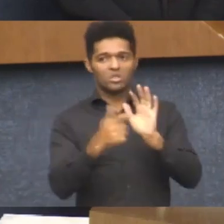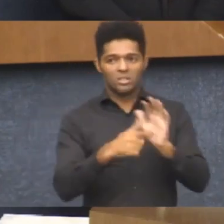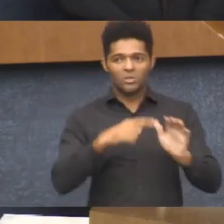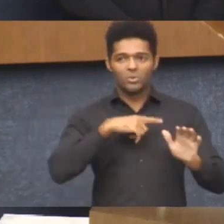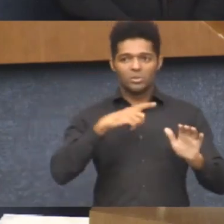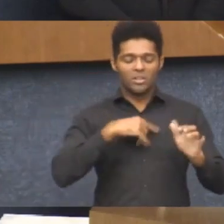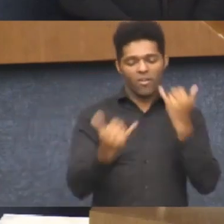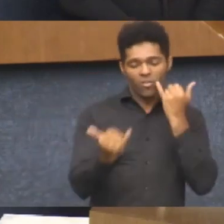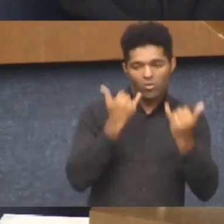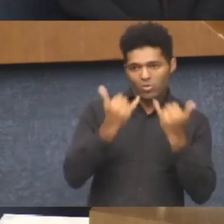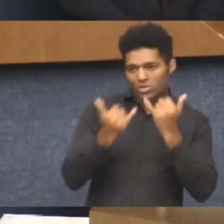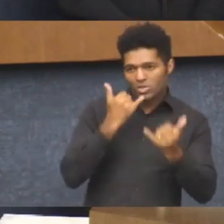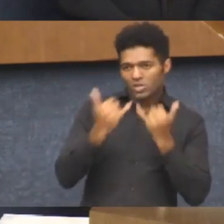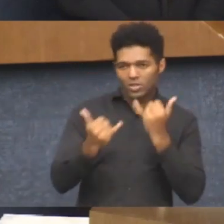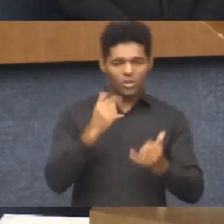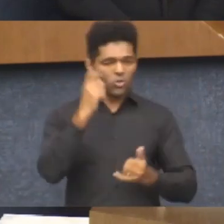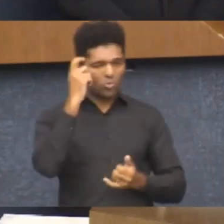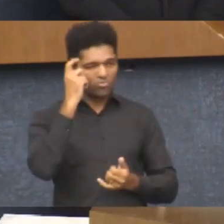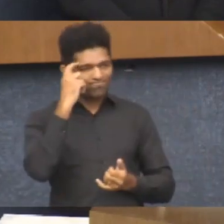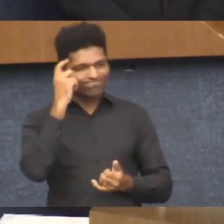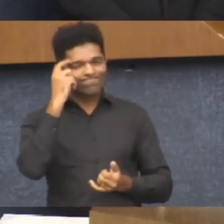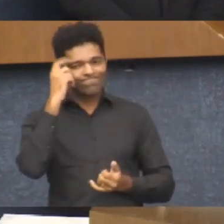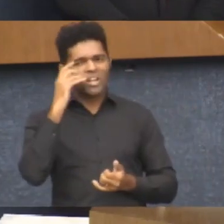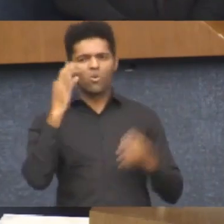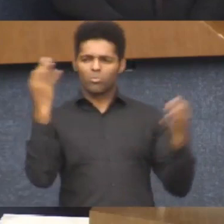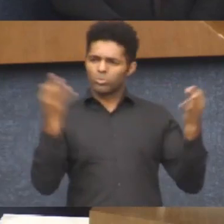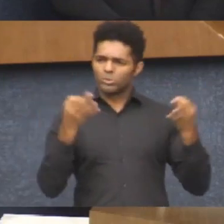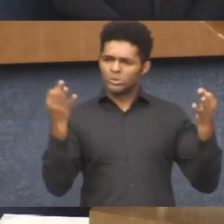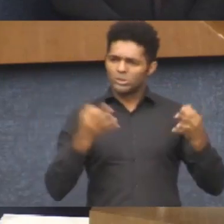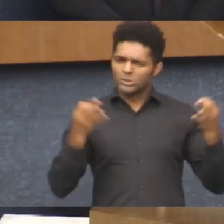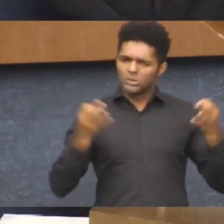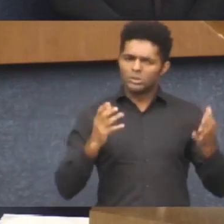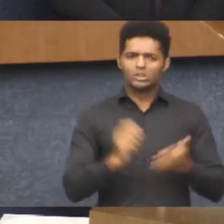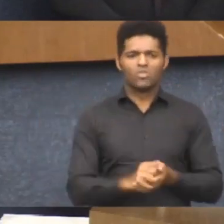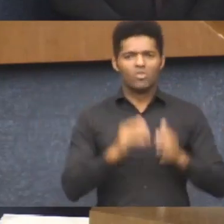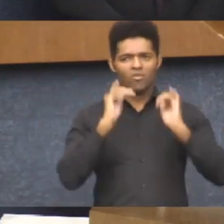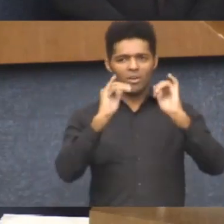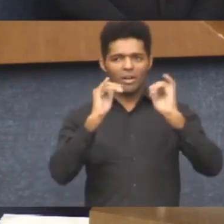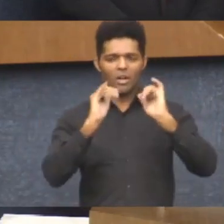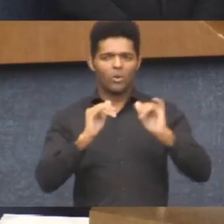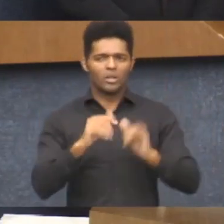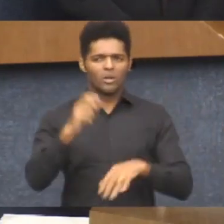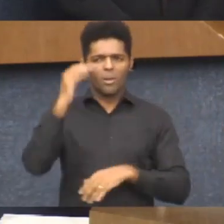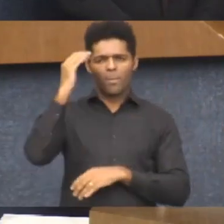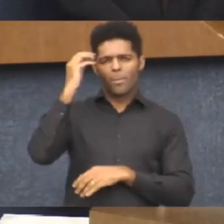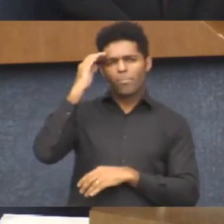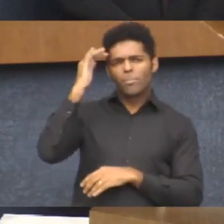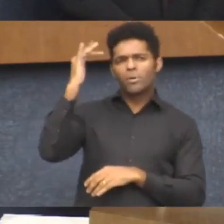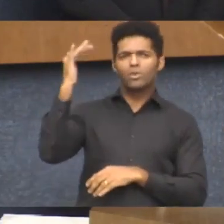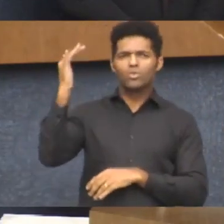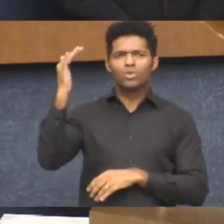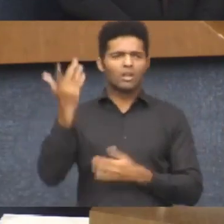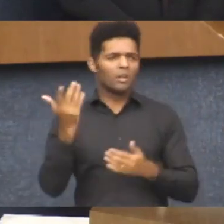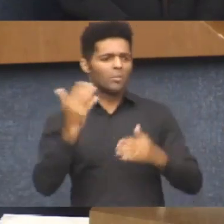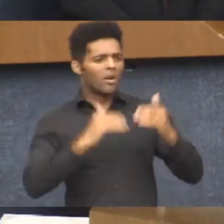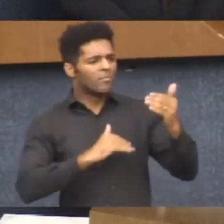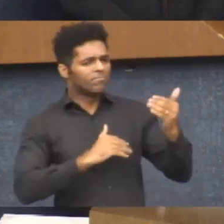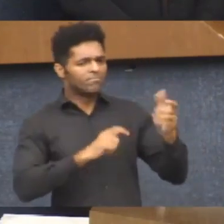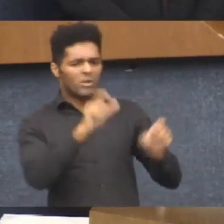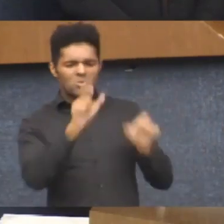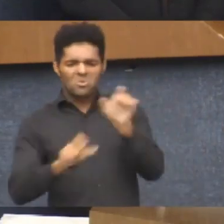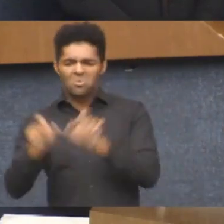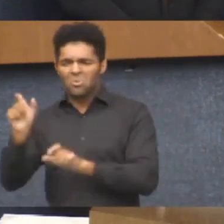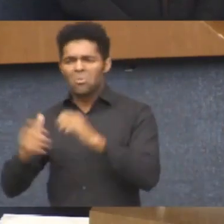aqui que eu achei riquíssimo. Então, eu vou falar o que geralmente vem na minha cabeça e que talvez para algumas pessoas não